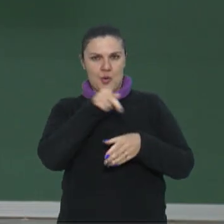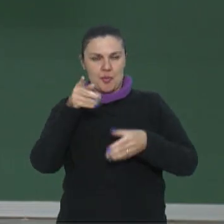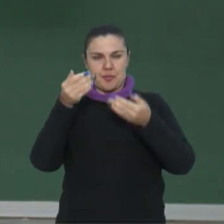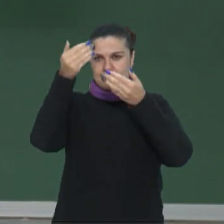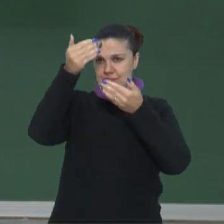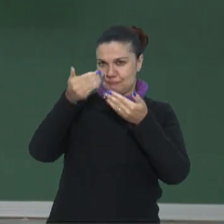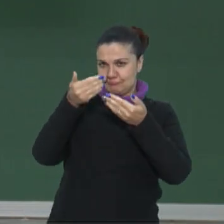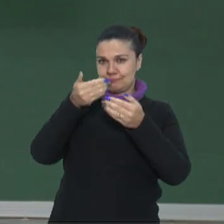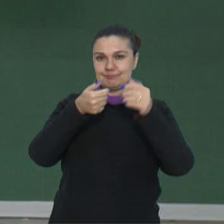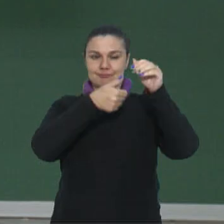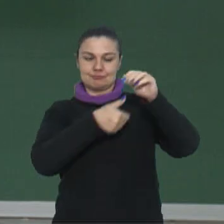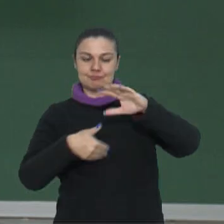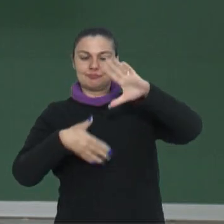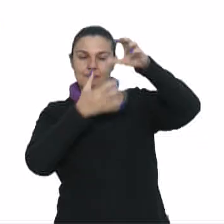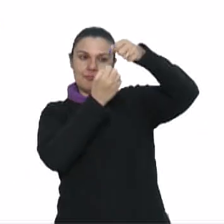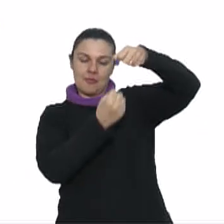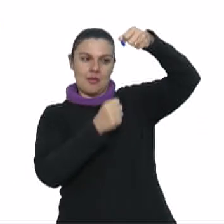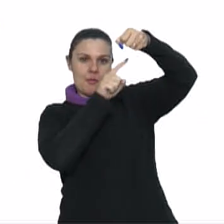vocês um mapa.